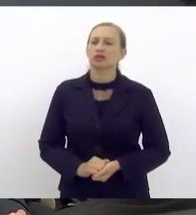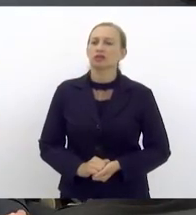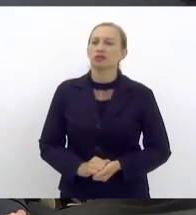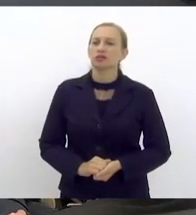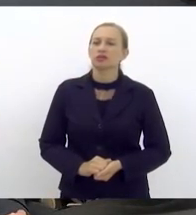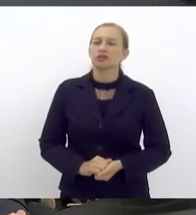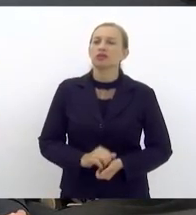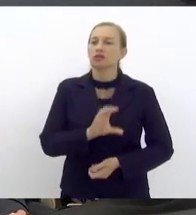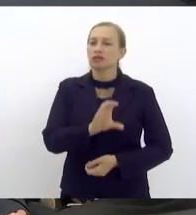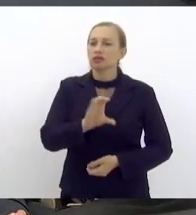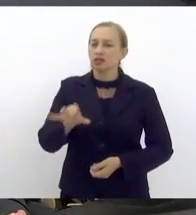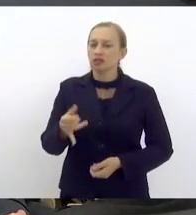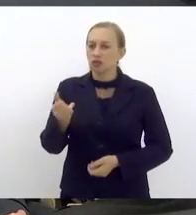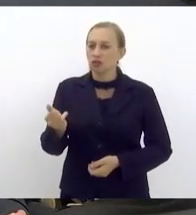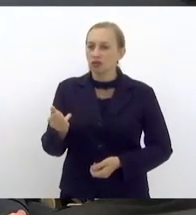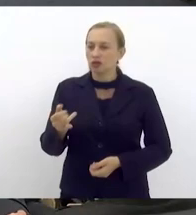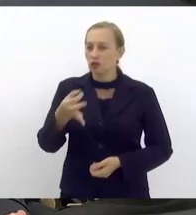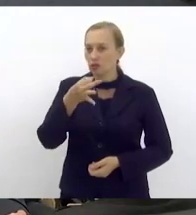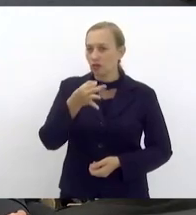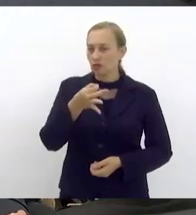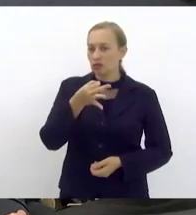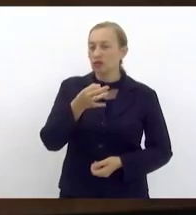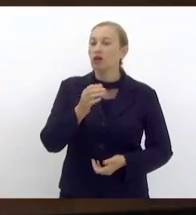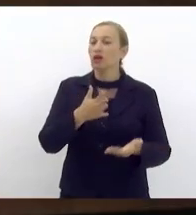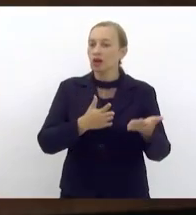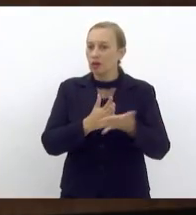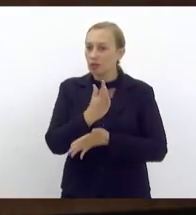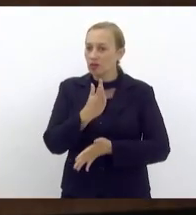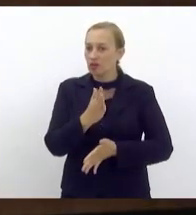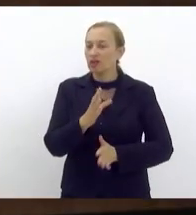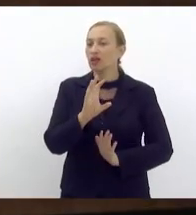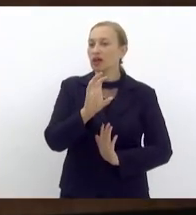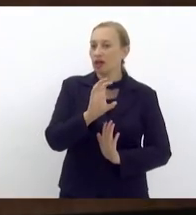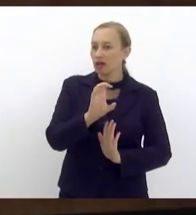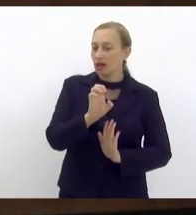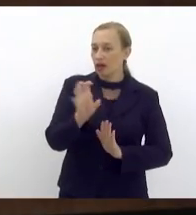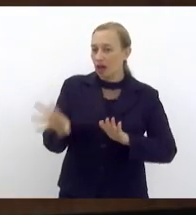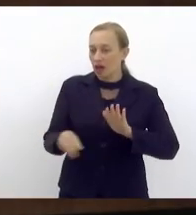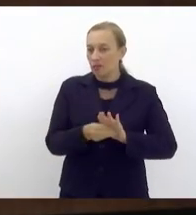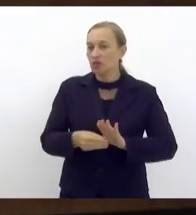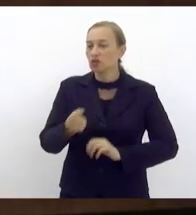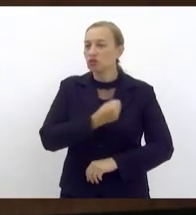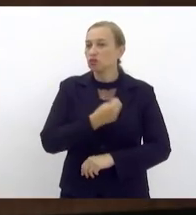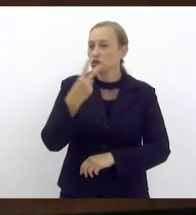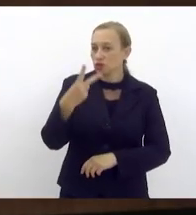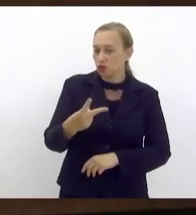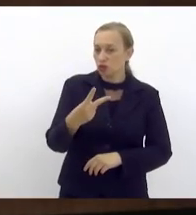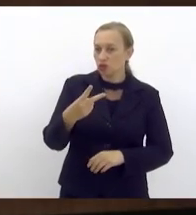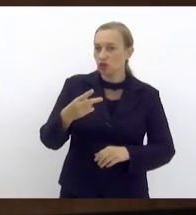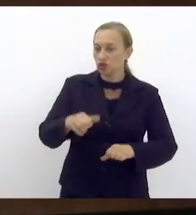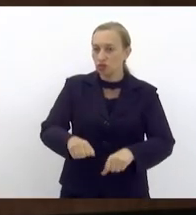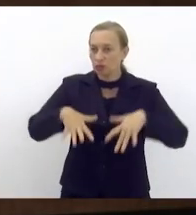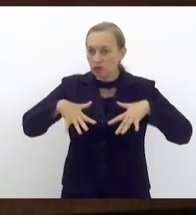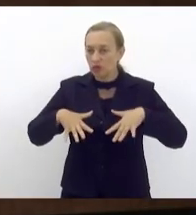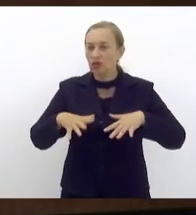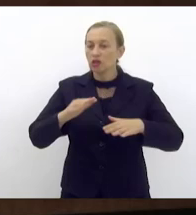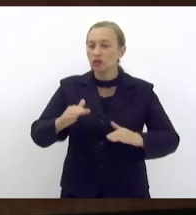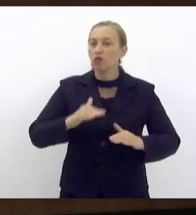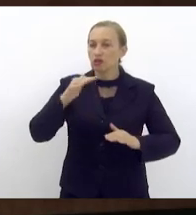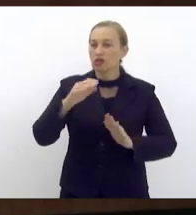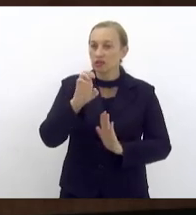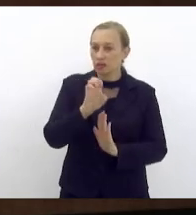parecida ccj favorável à emenda número 2 de plenário favorável com